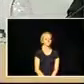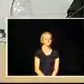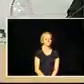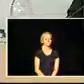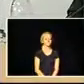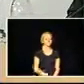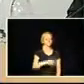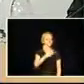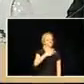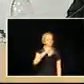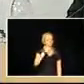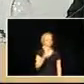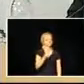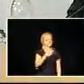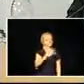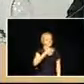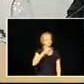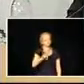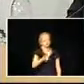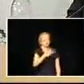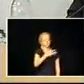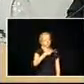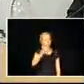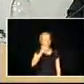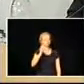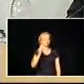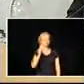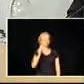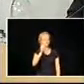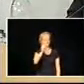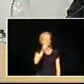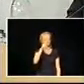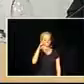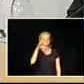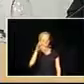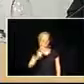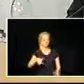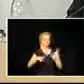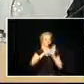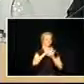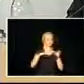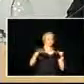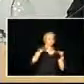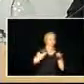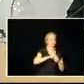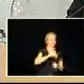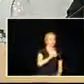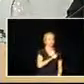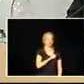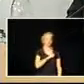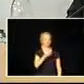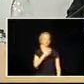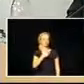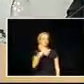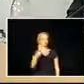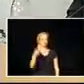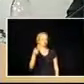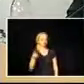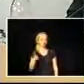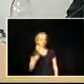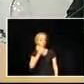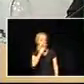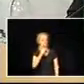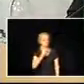36º, 37º, 38º, 50º da Lei Complementar, número 236, de 21 de dezembro, passa a vigorar